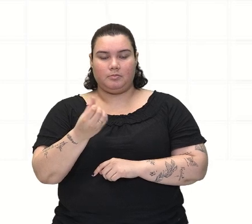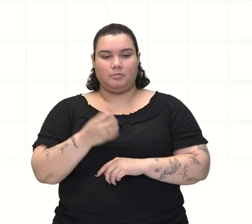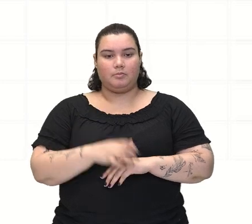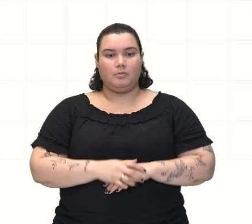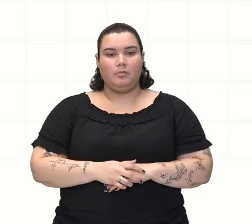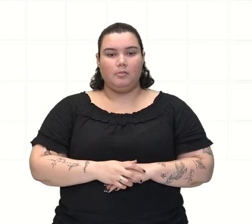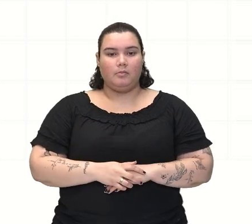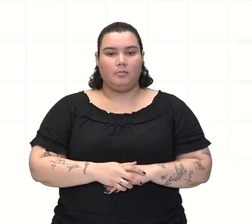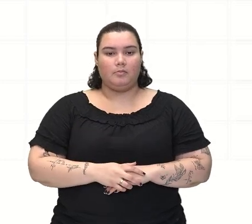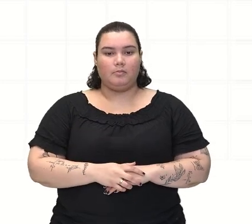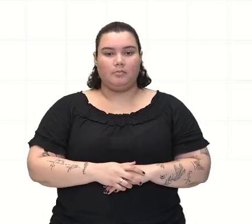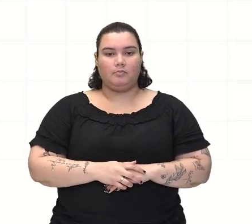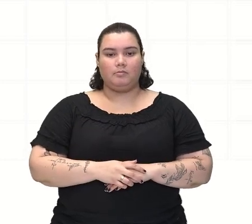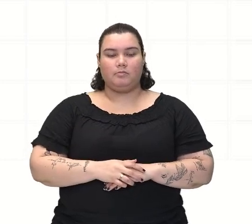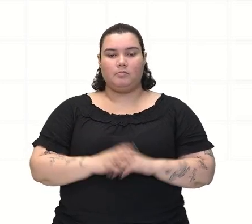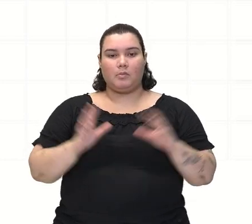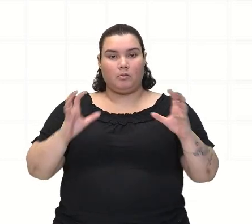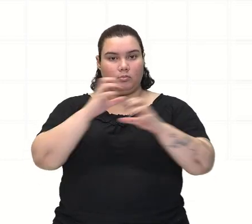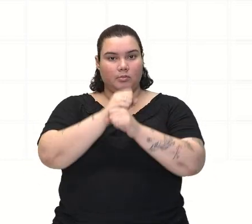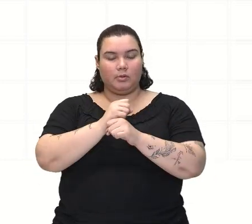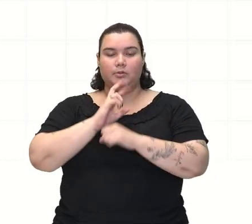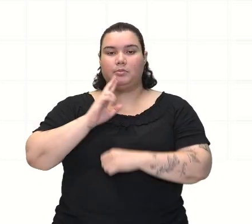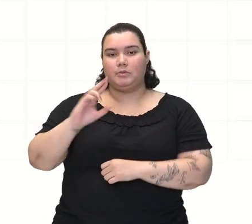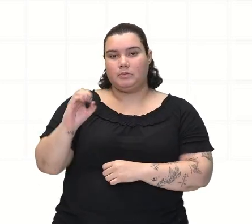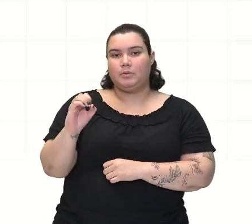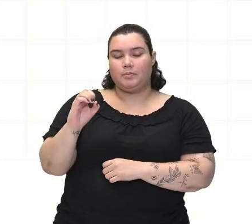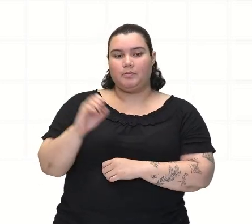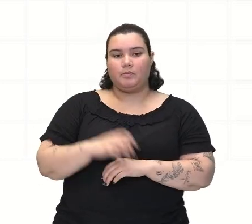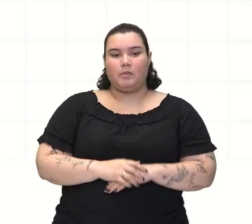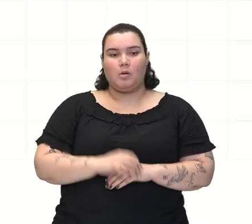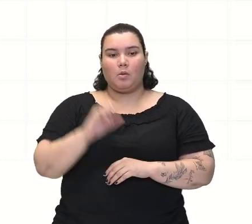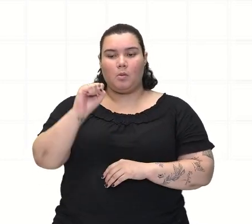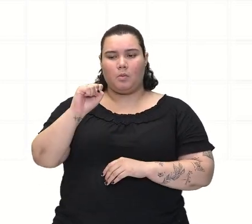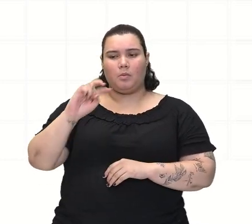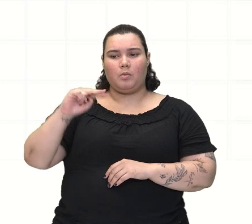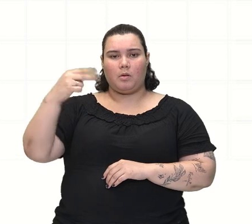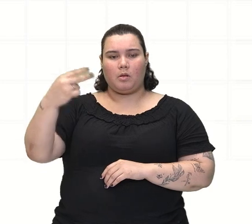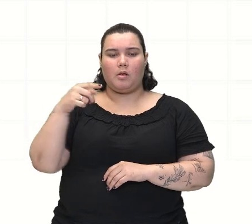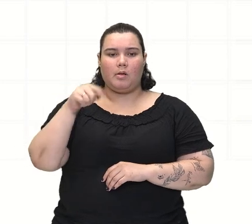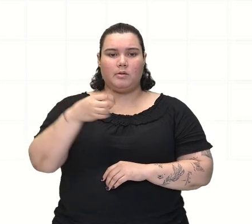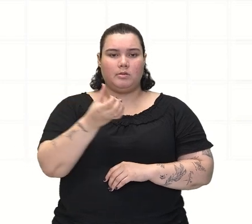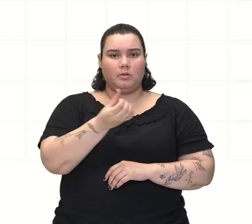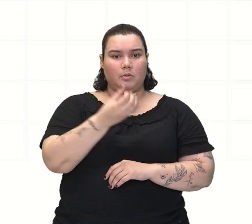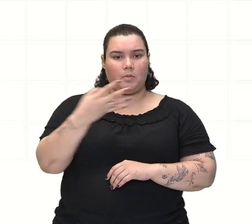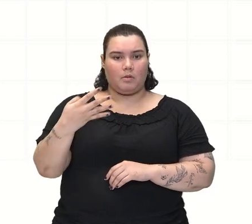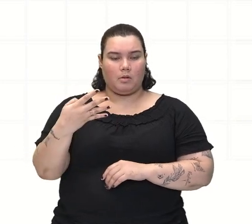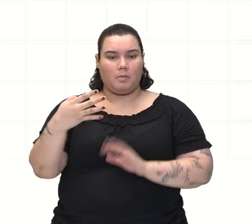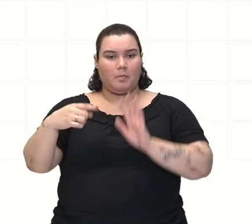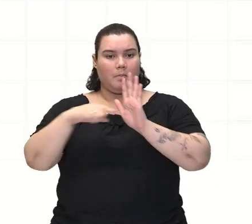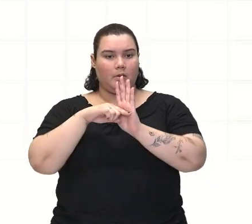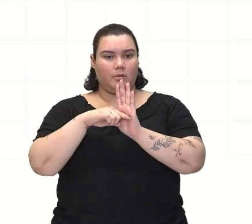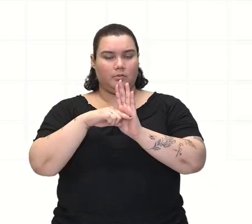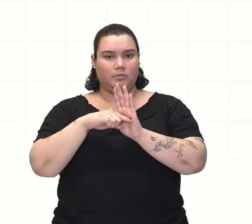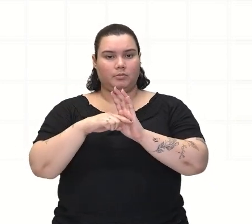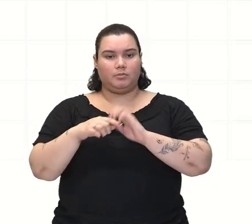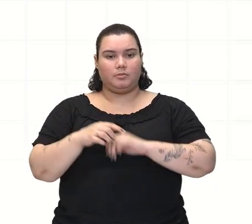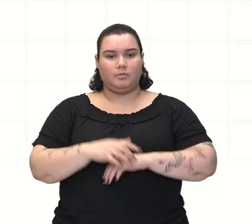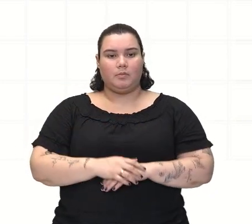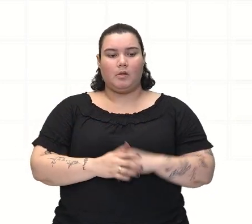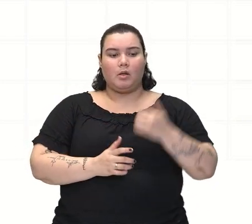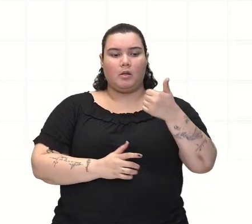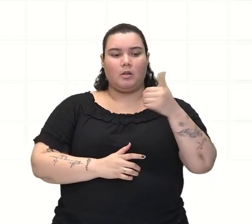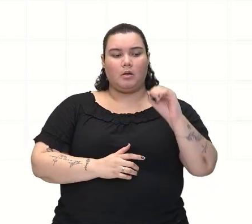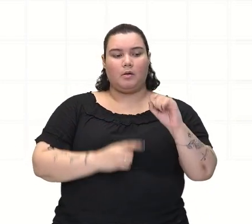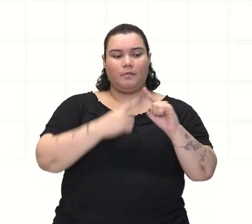16. Isso tem que ser igual a zero. 8 ao quadrado é 64 menos 10